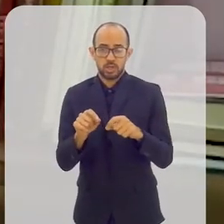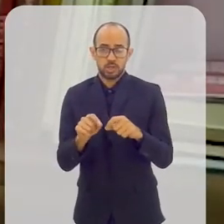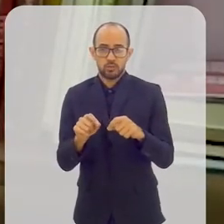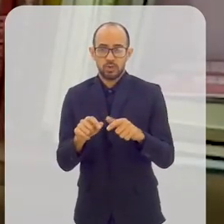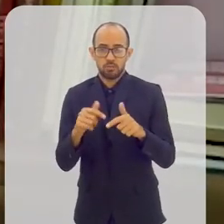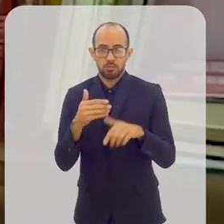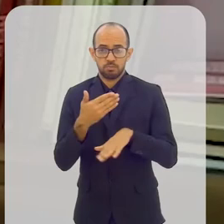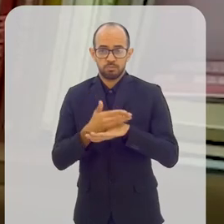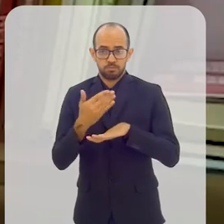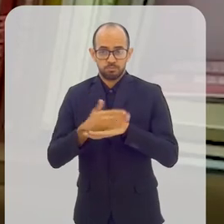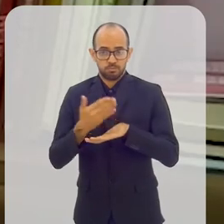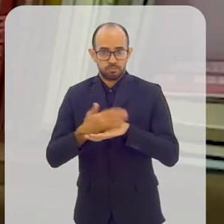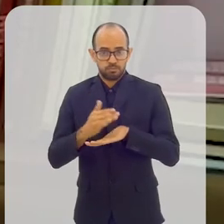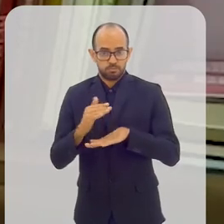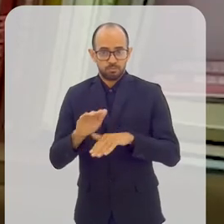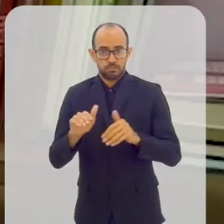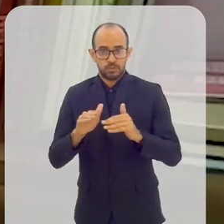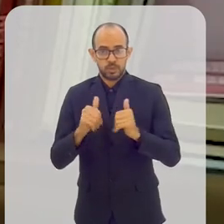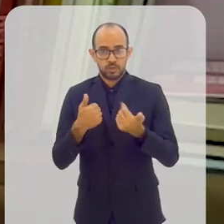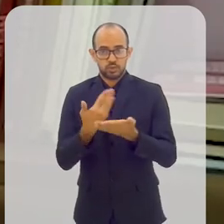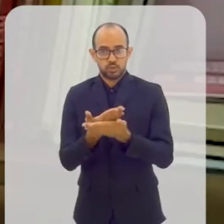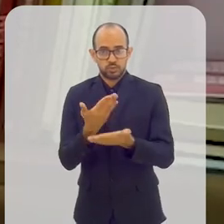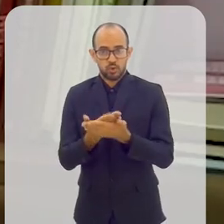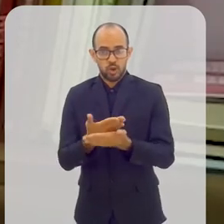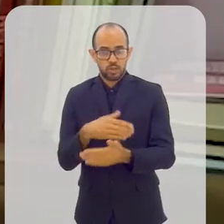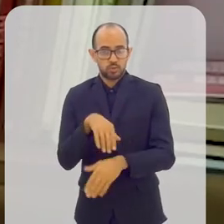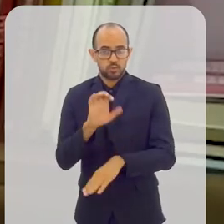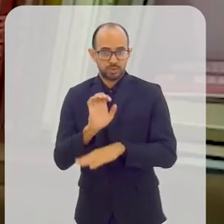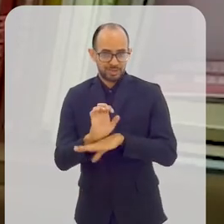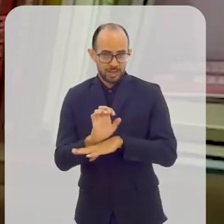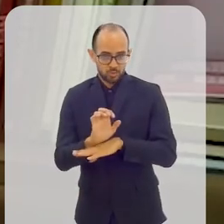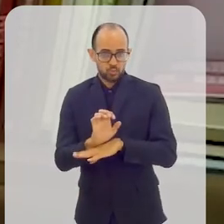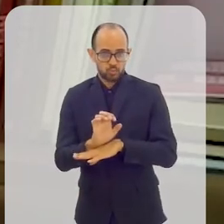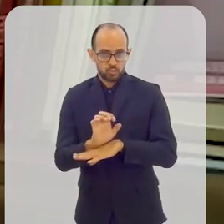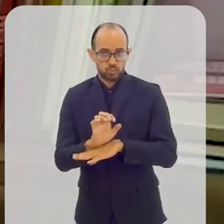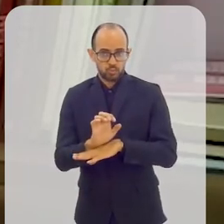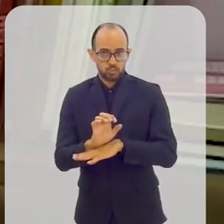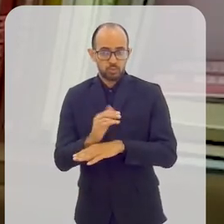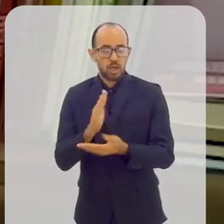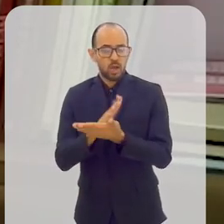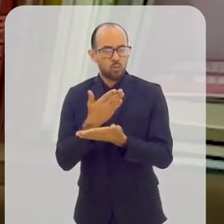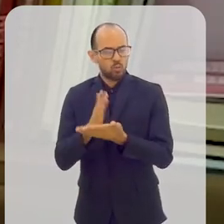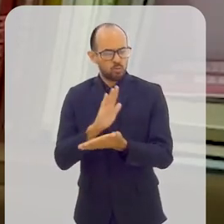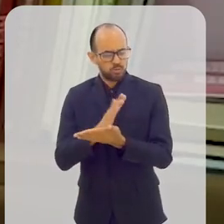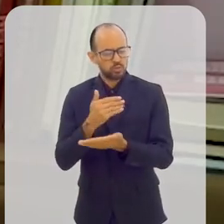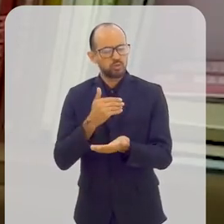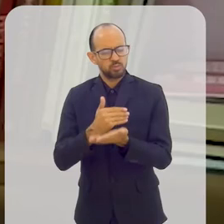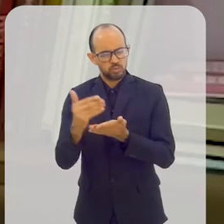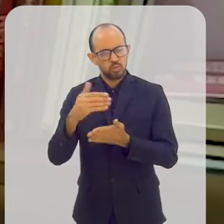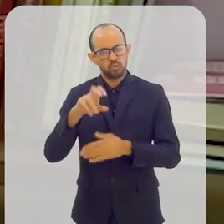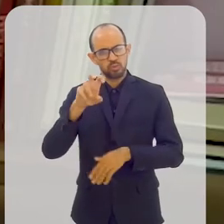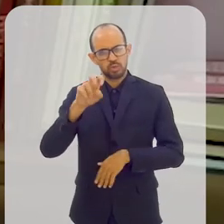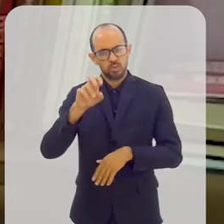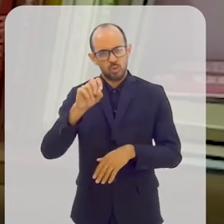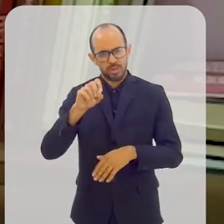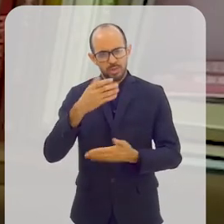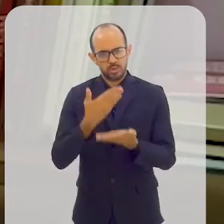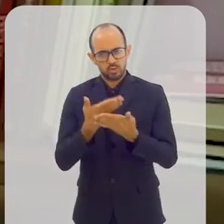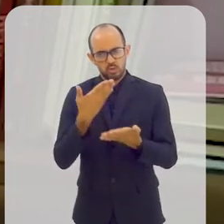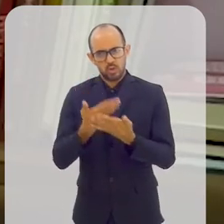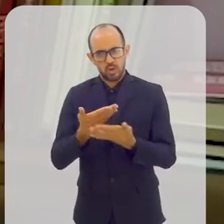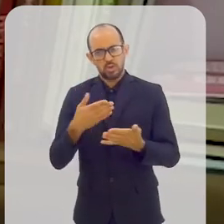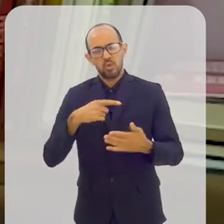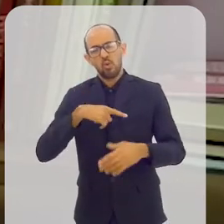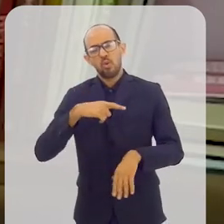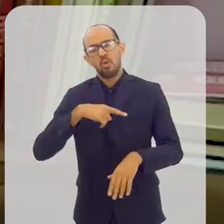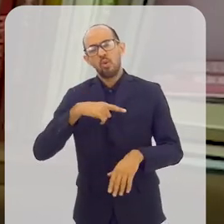aplicado nas escolas estaduais, em algumas escolas estaduais. Começamos com 50 escolas.